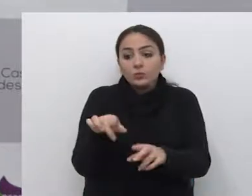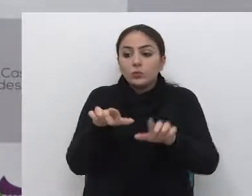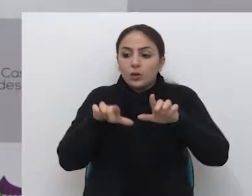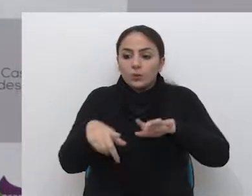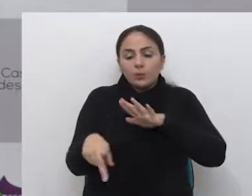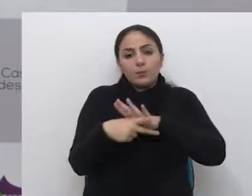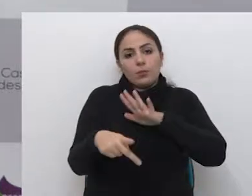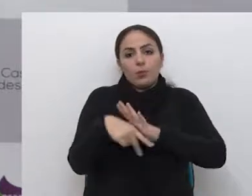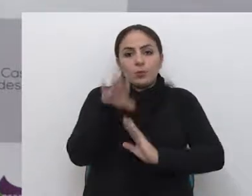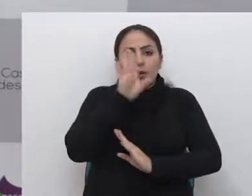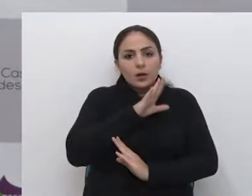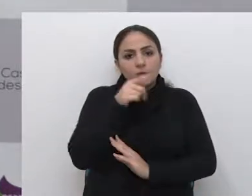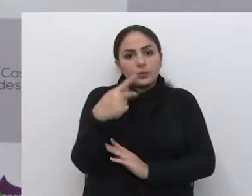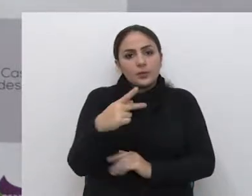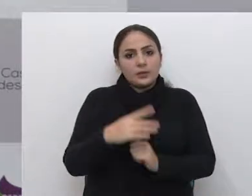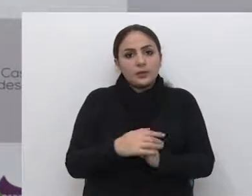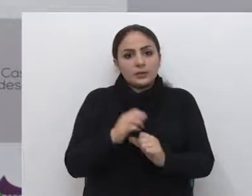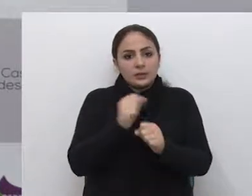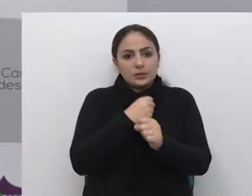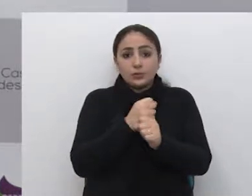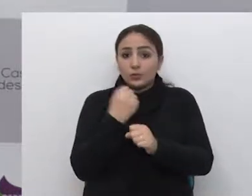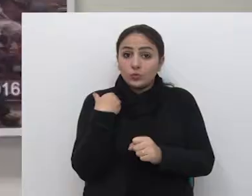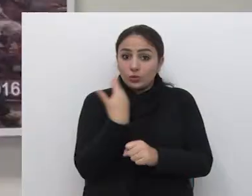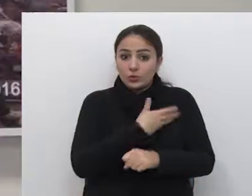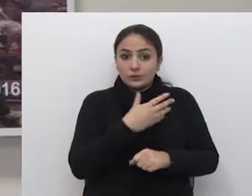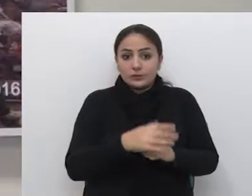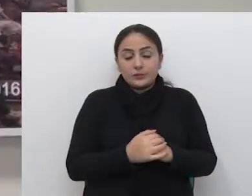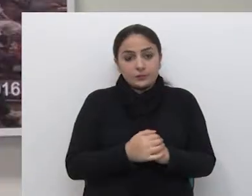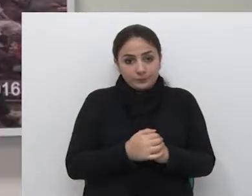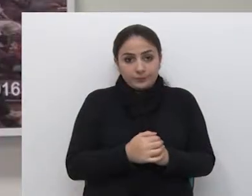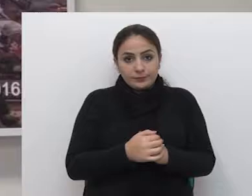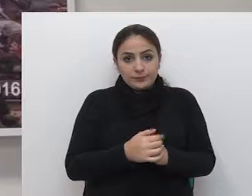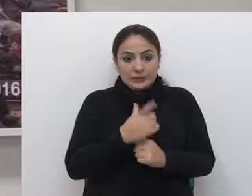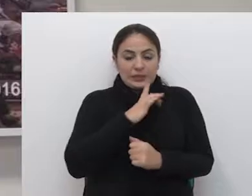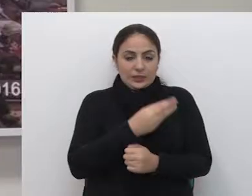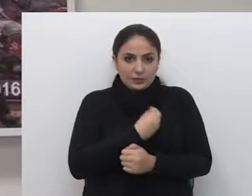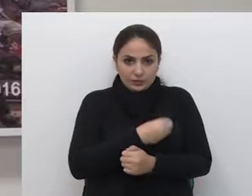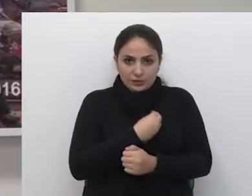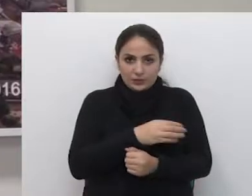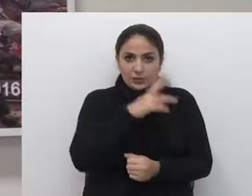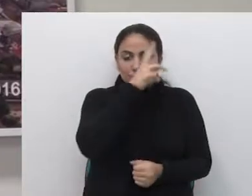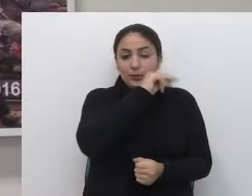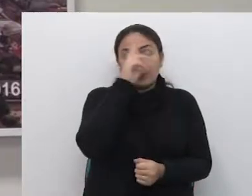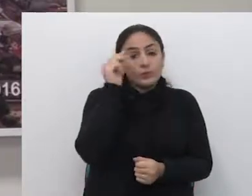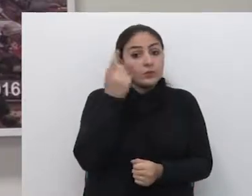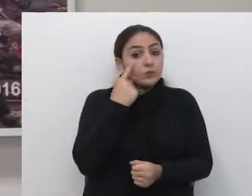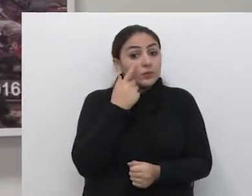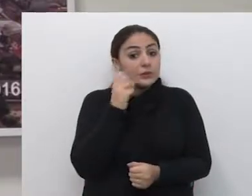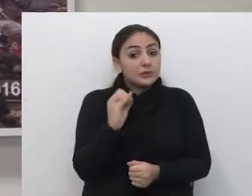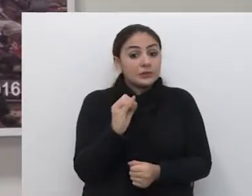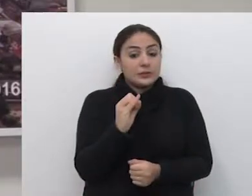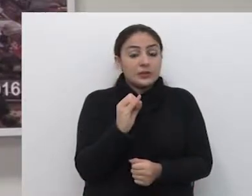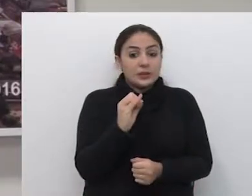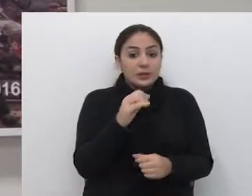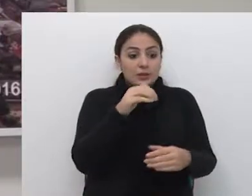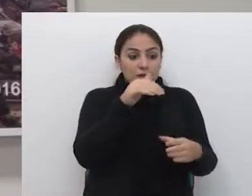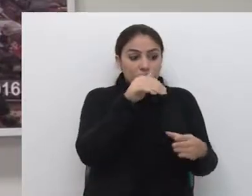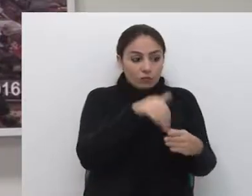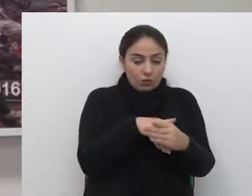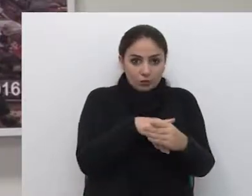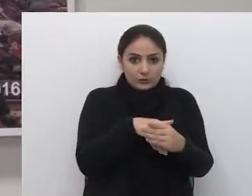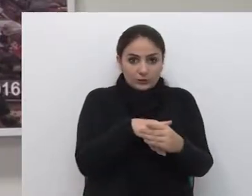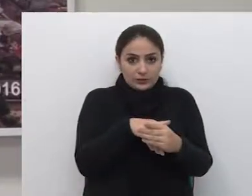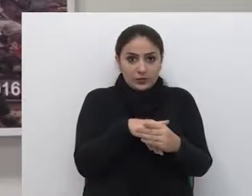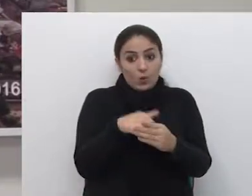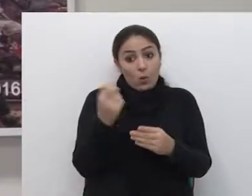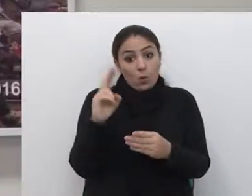um espaço para eles, gratuitamente, construído por nós. Está nas mãos do prefeito, ver se ele sanciona ou se ele veta. Espero que ele